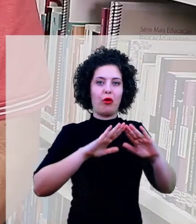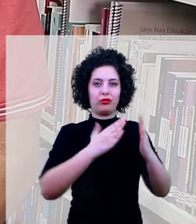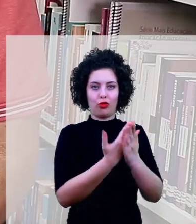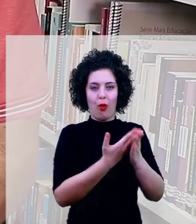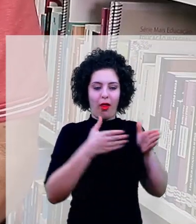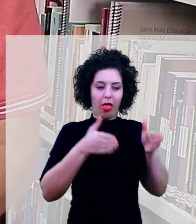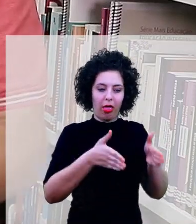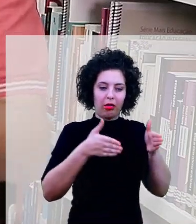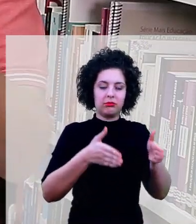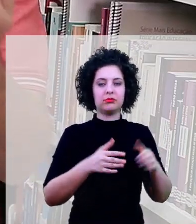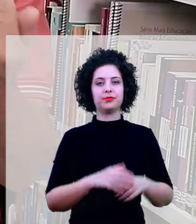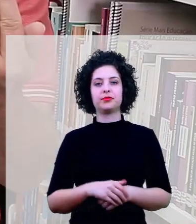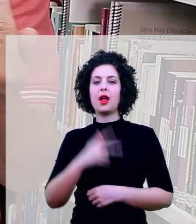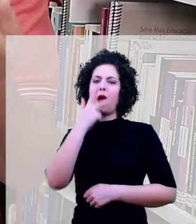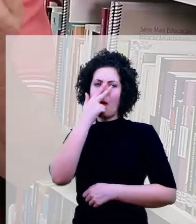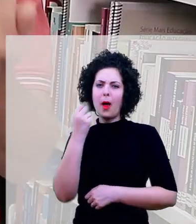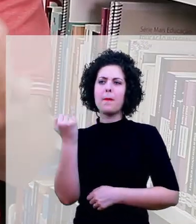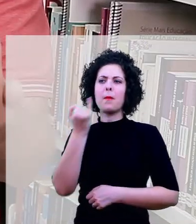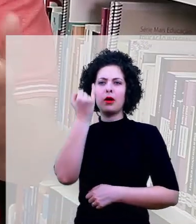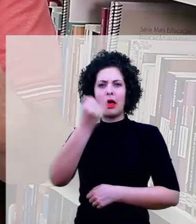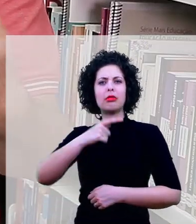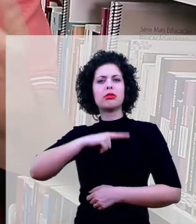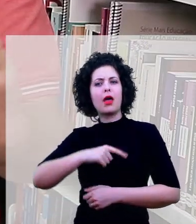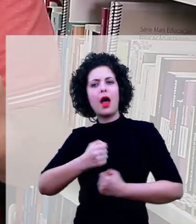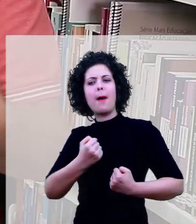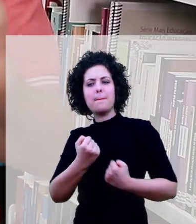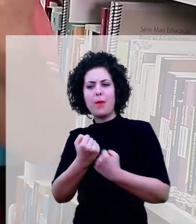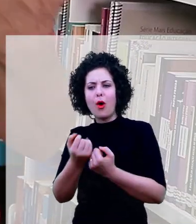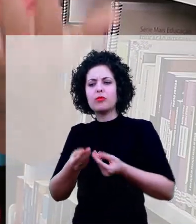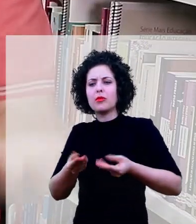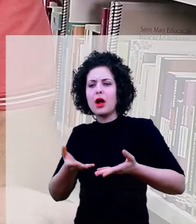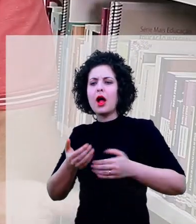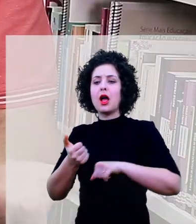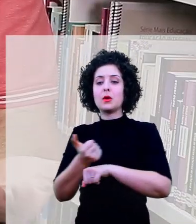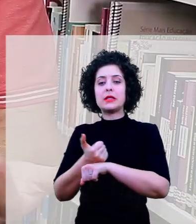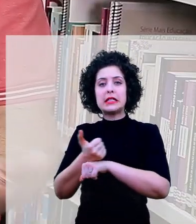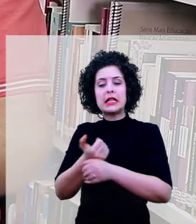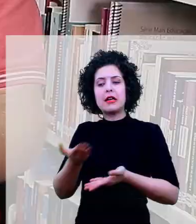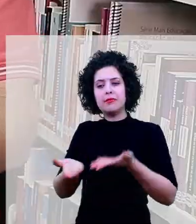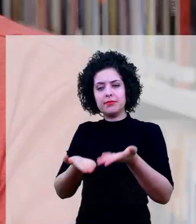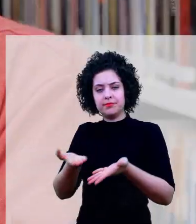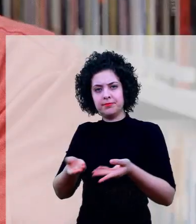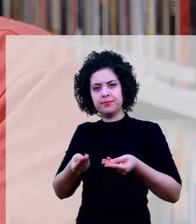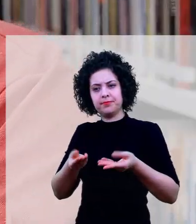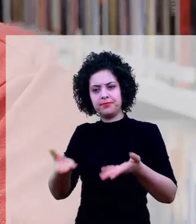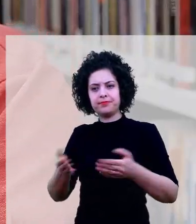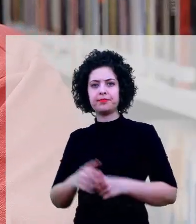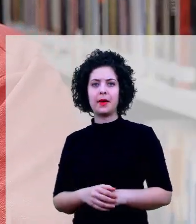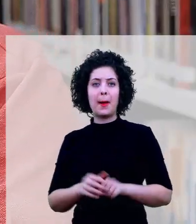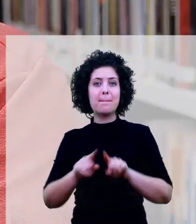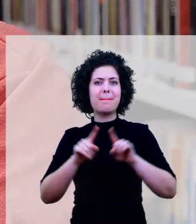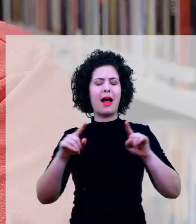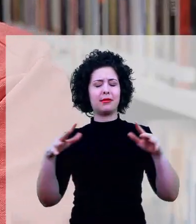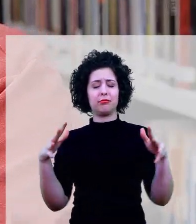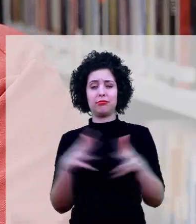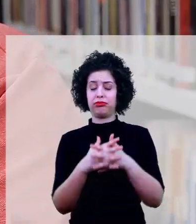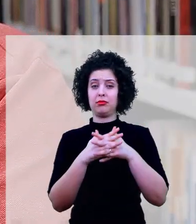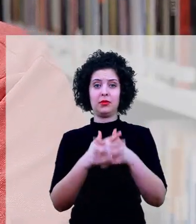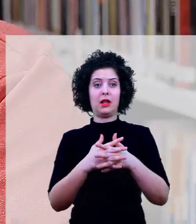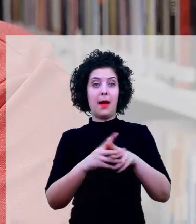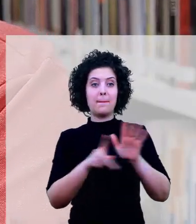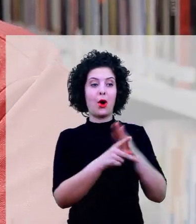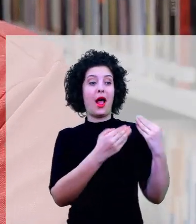Então, eu acho que é importante a existência e a disponibilização do serviço para as pessoas, mas acho um equívoco você colocar